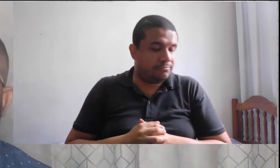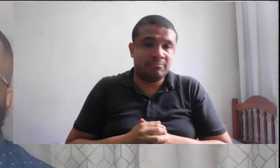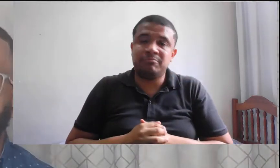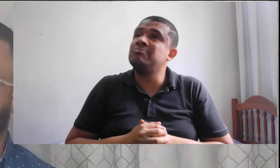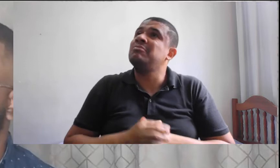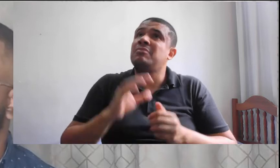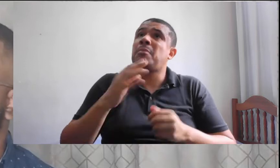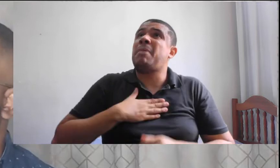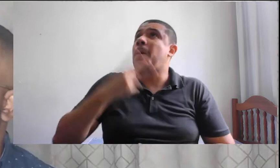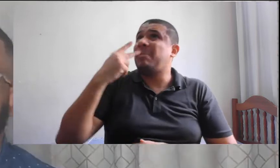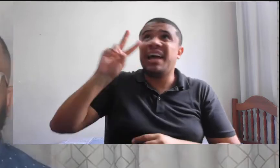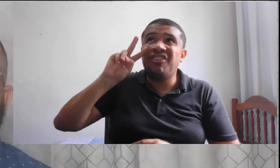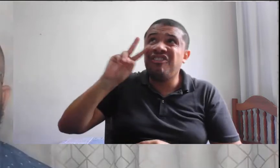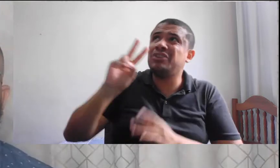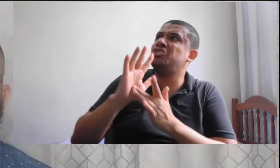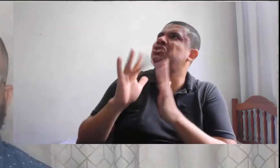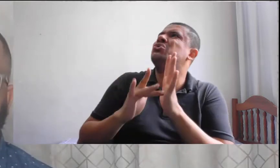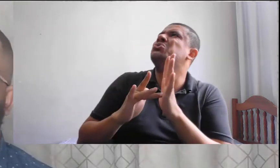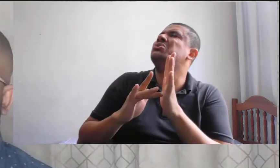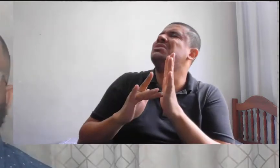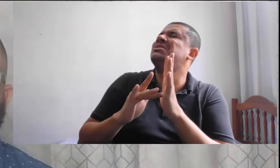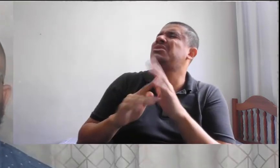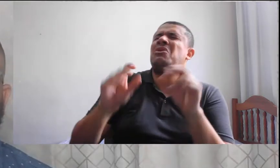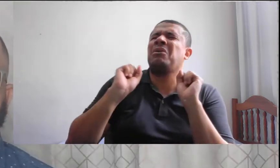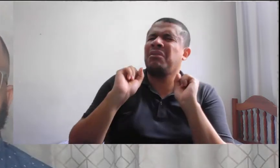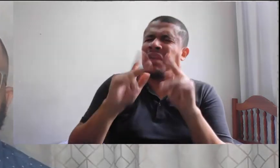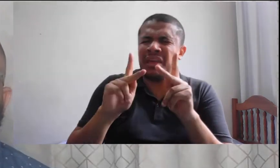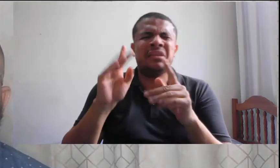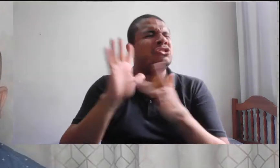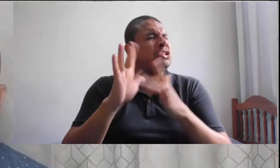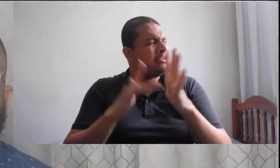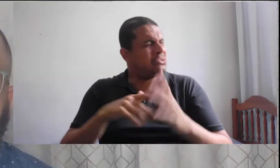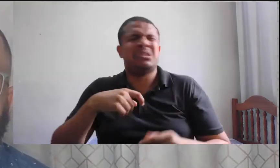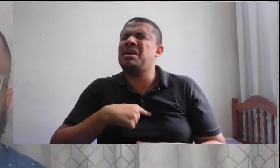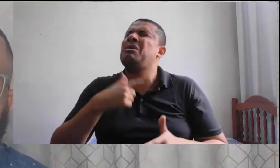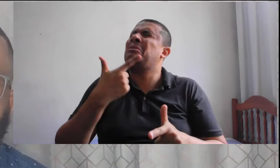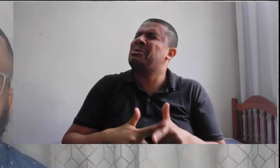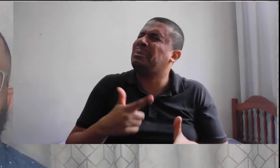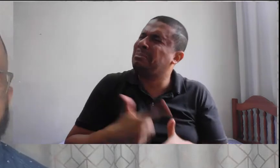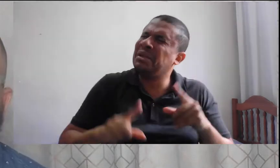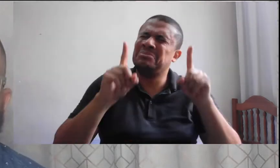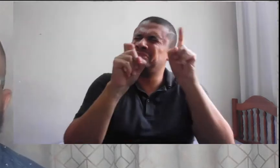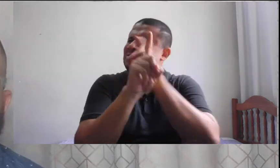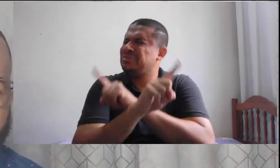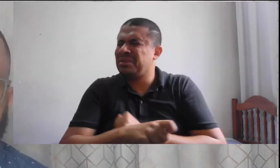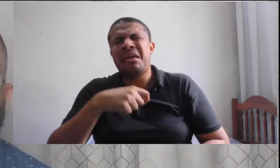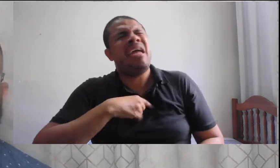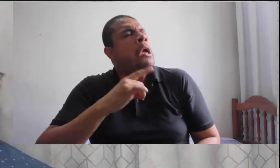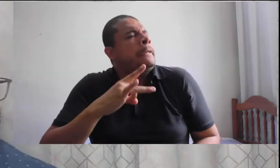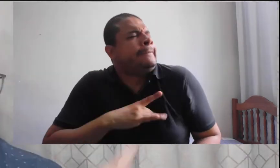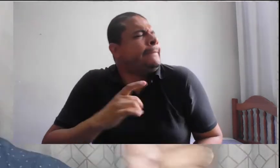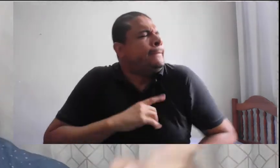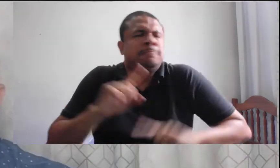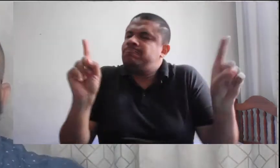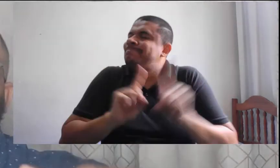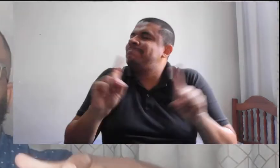Ele olha para o Senhor e diz: mesmo, Senhor, que eu ande pelo vale da sombra da morte, eu não temo,